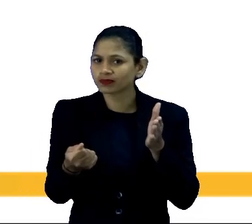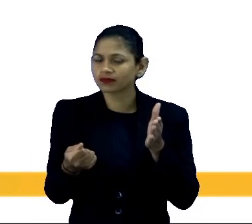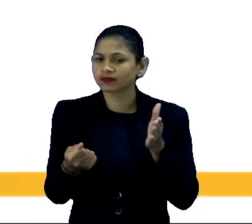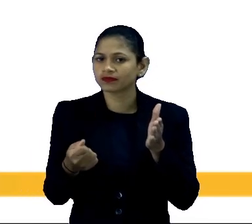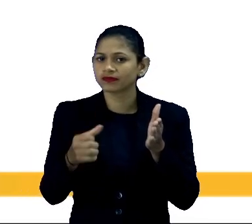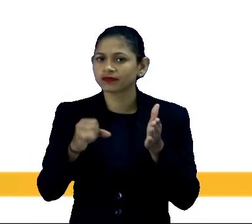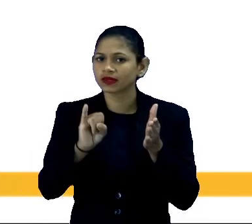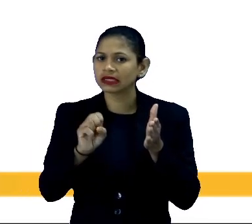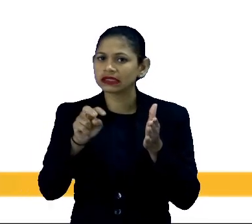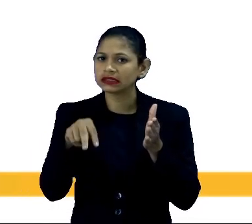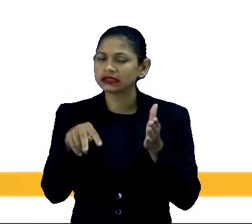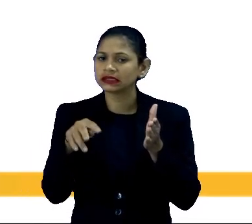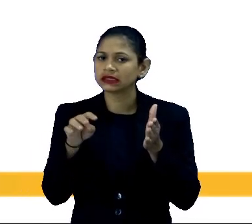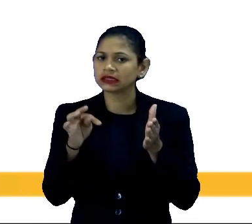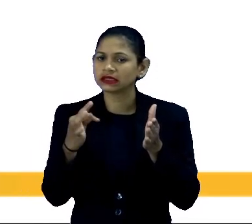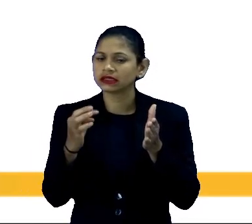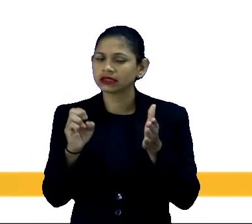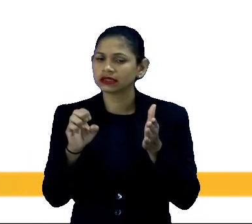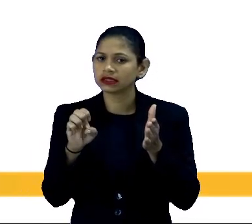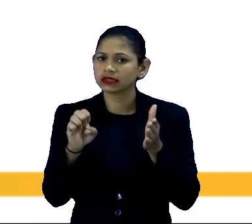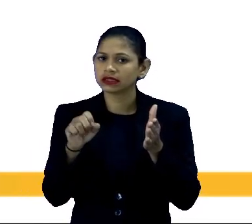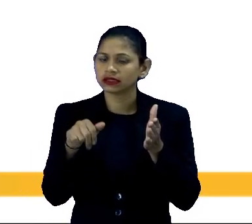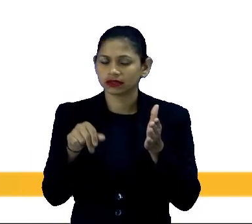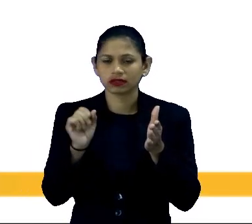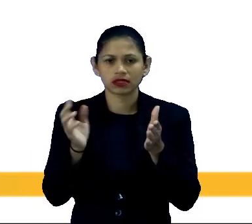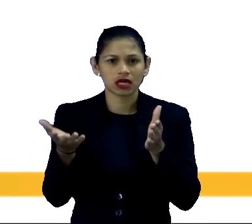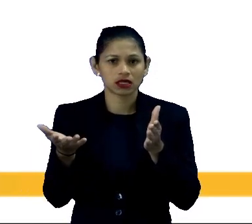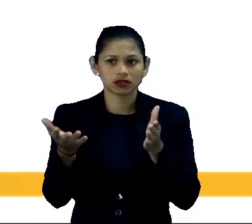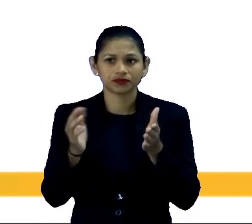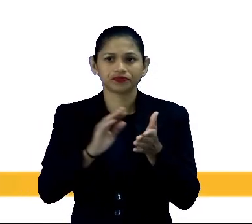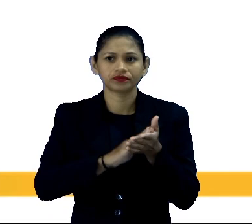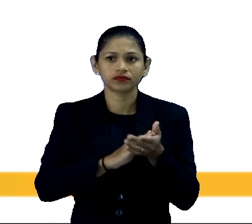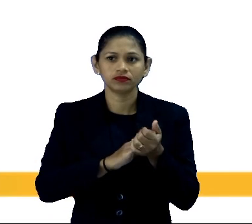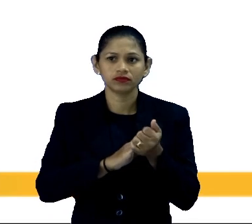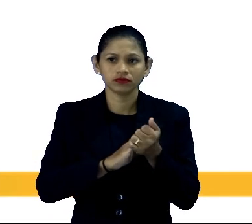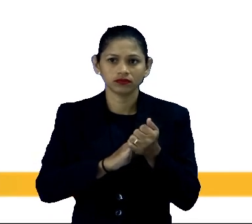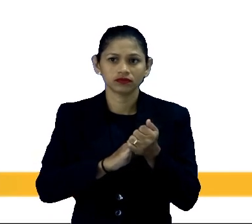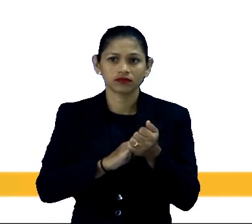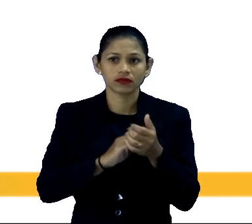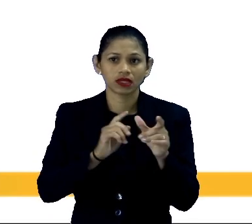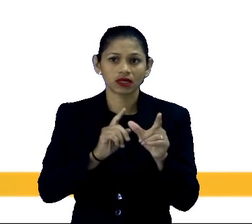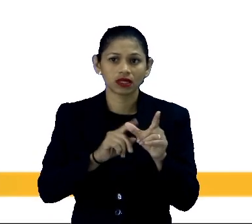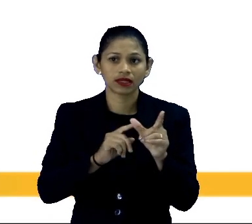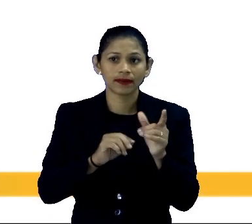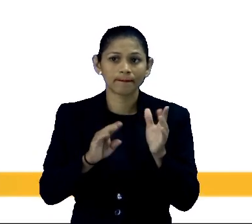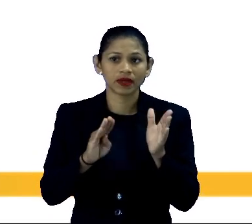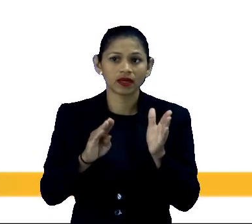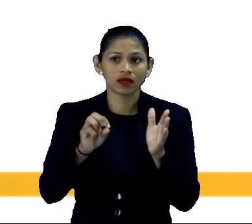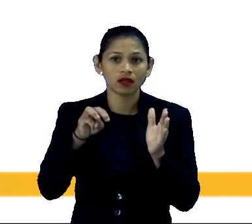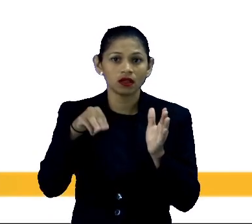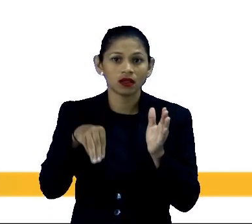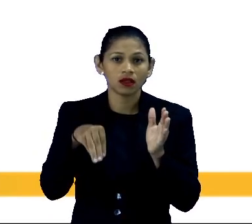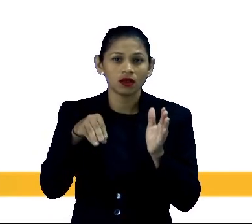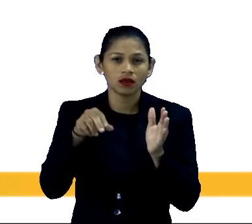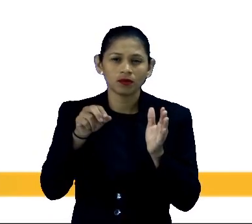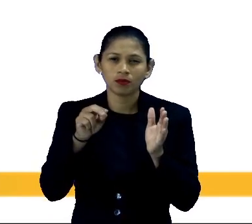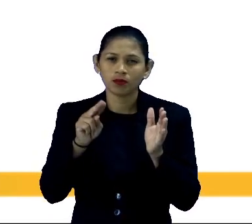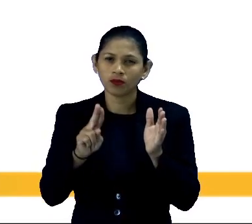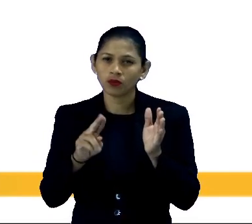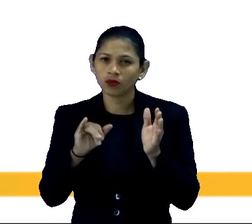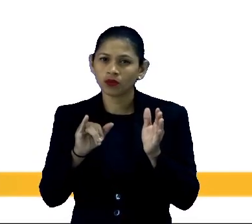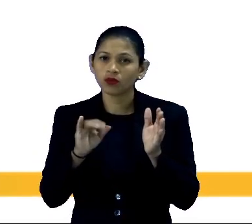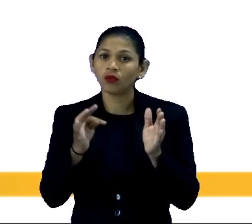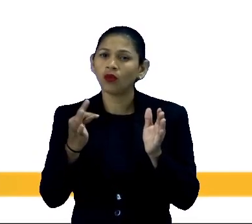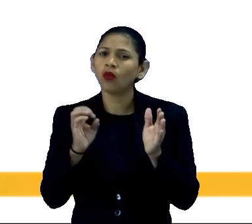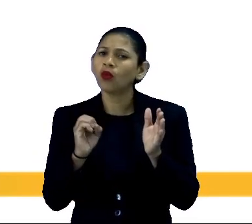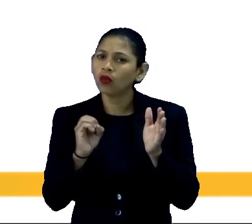intensidade. Muito, intensidade, sim, muito pouco, a intensidade aí. Muito, sim, muito tempo, né?